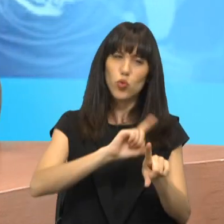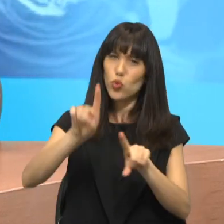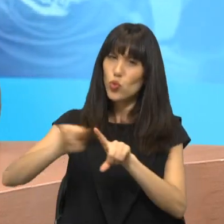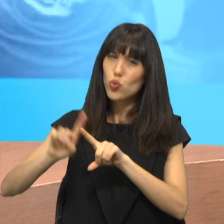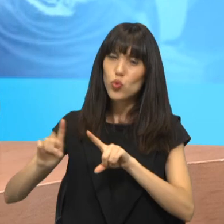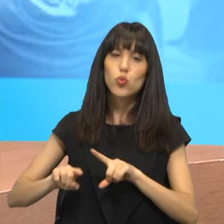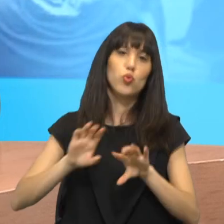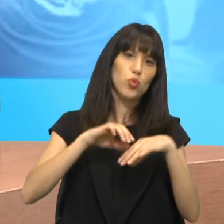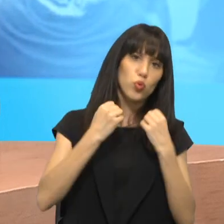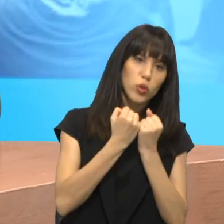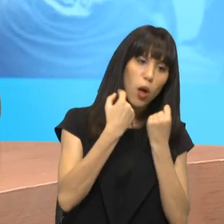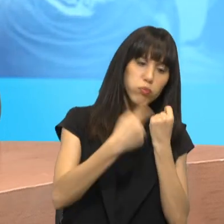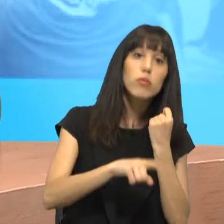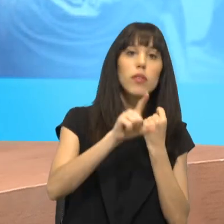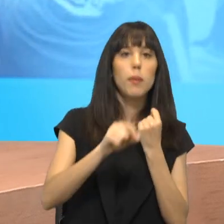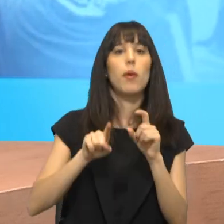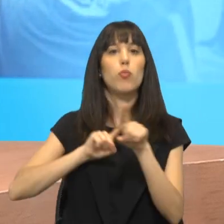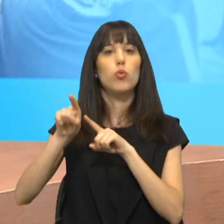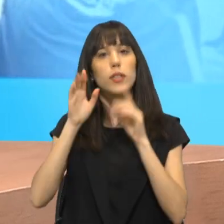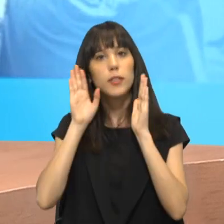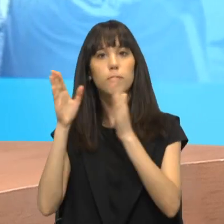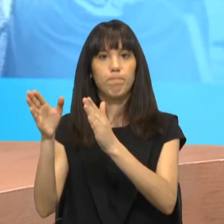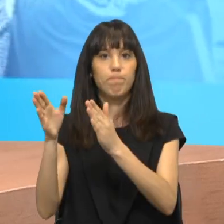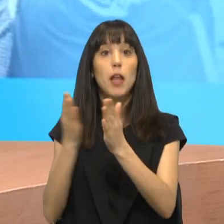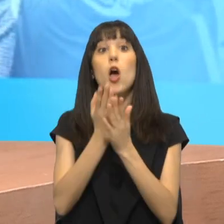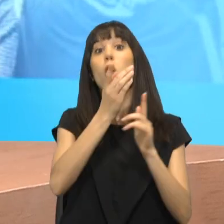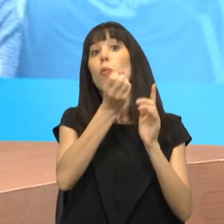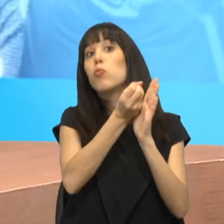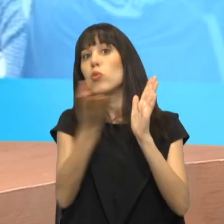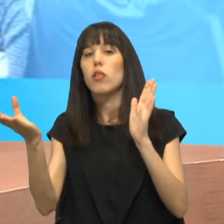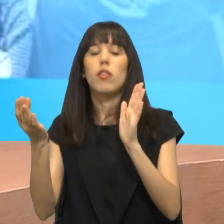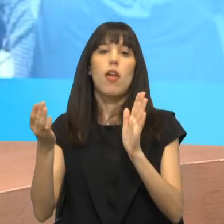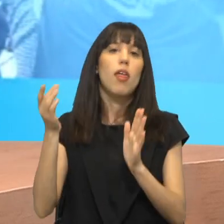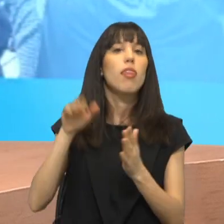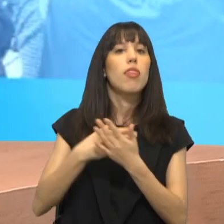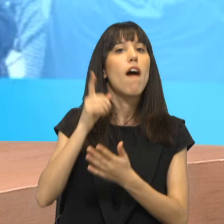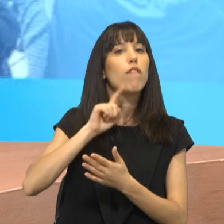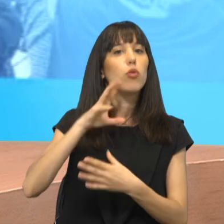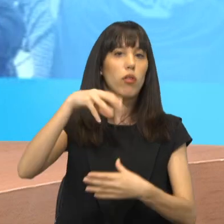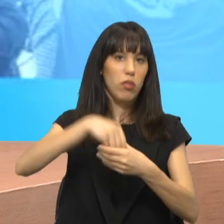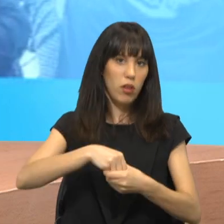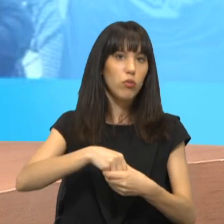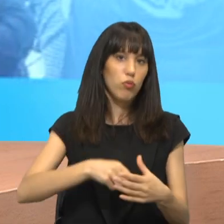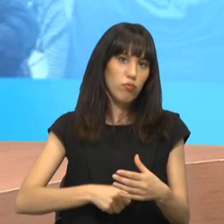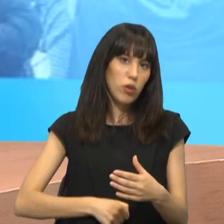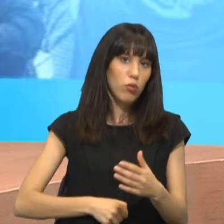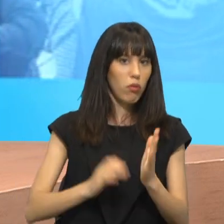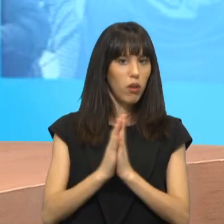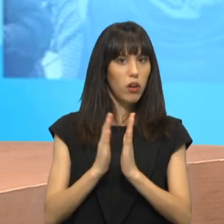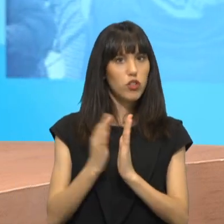apenas sociais, mas claramente também políticos. A pluralidade passou a ser valorizada no interior da Igreja Católica como